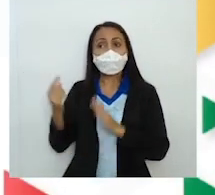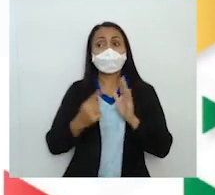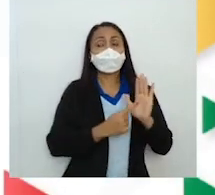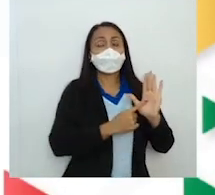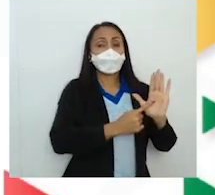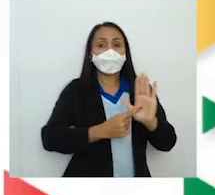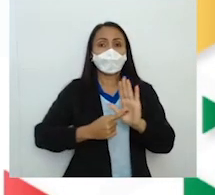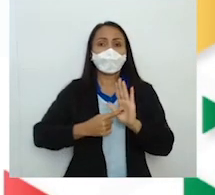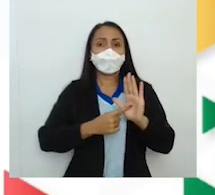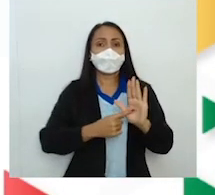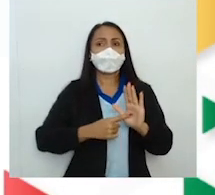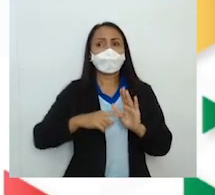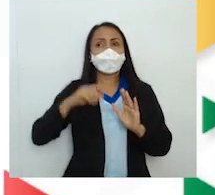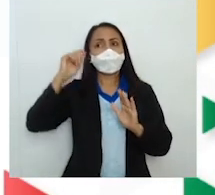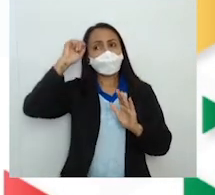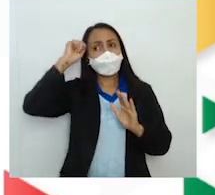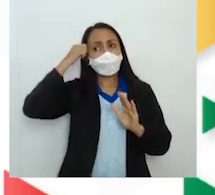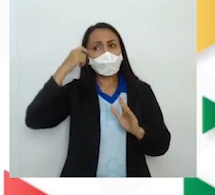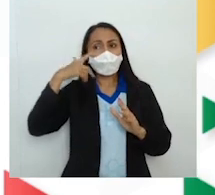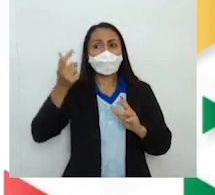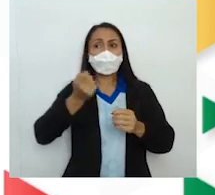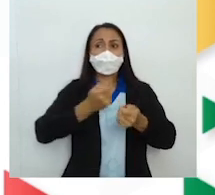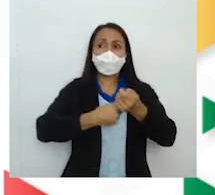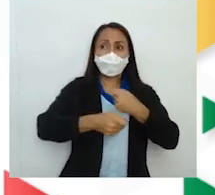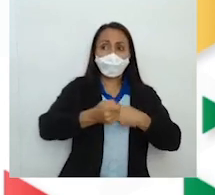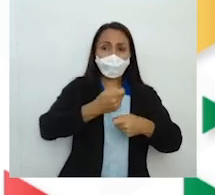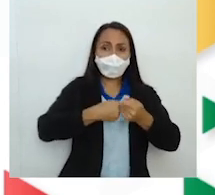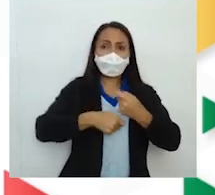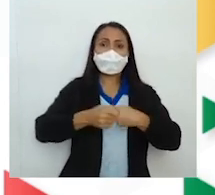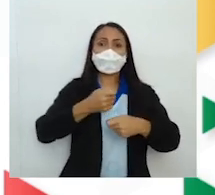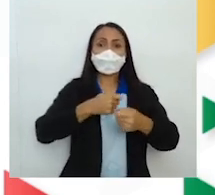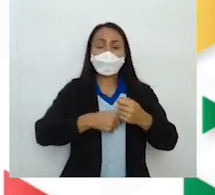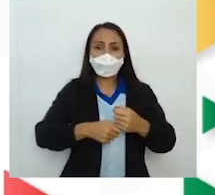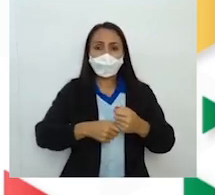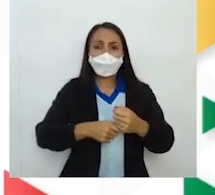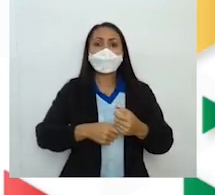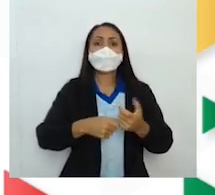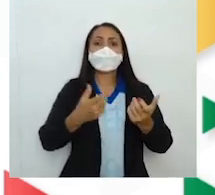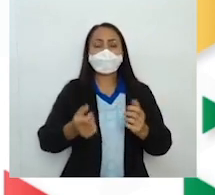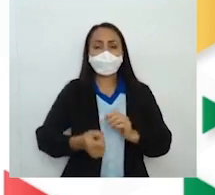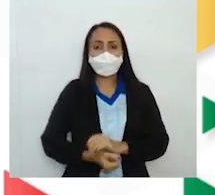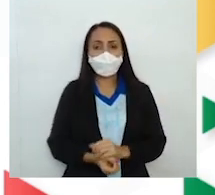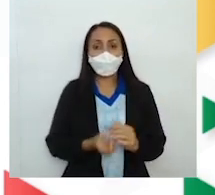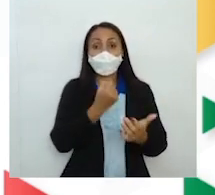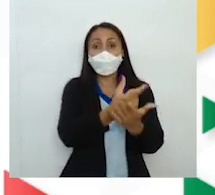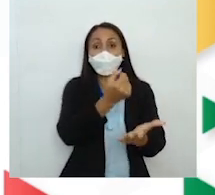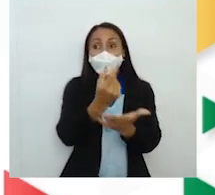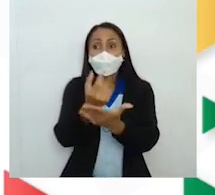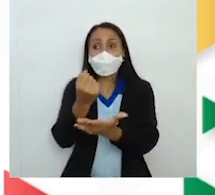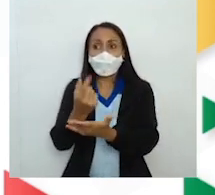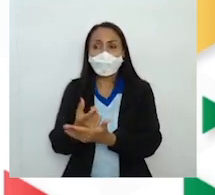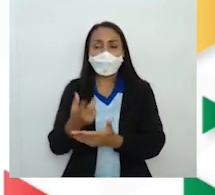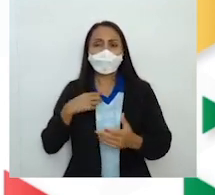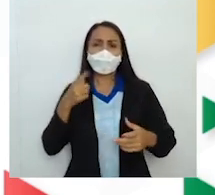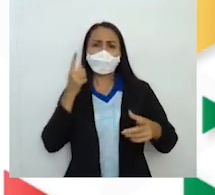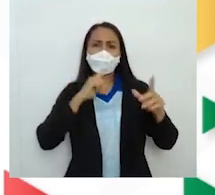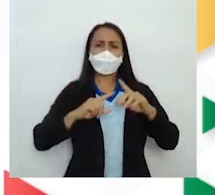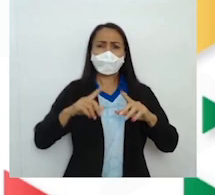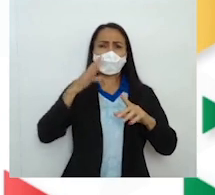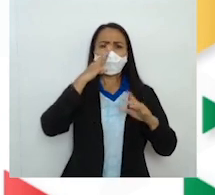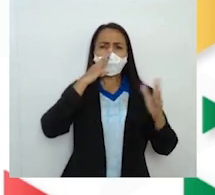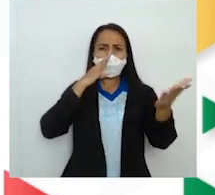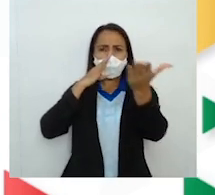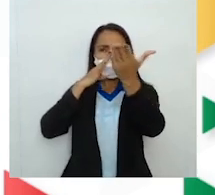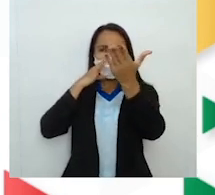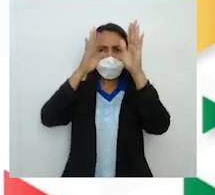uma escrava sendo negociada, né? As pessoas lá observando os atributos físicos dela, né? Os homens eram observando